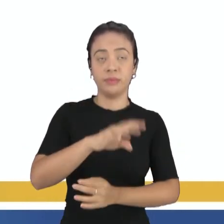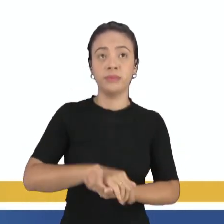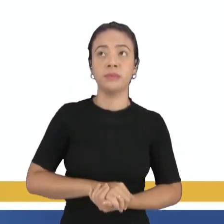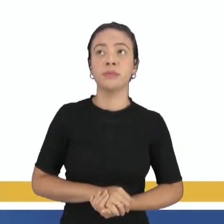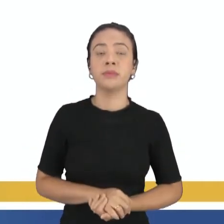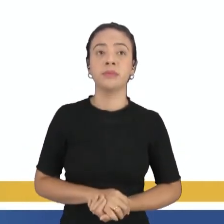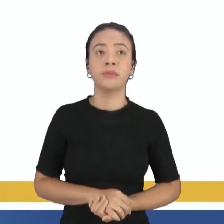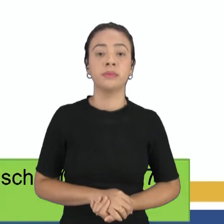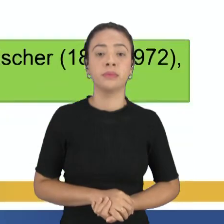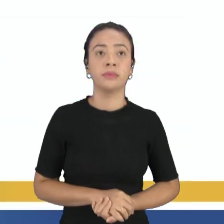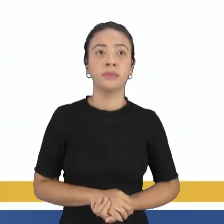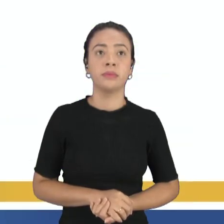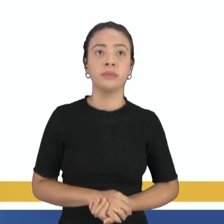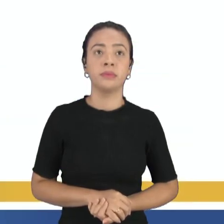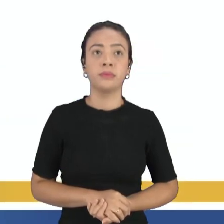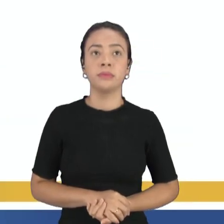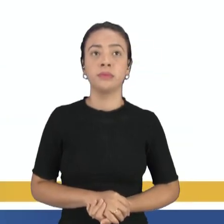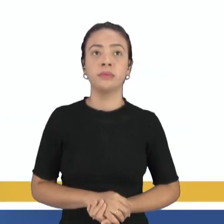Exercício 4.